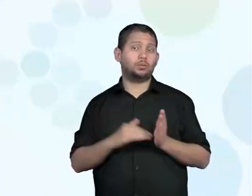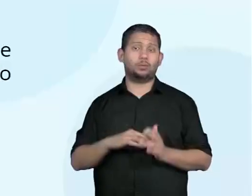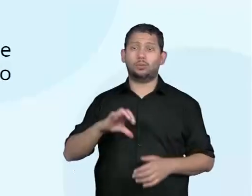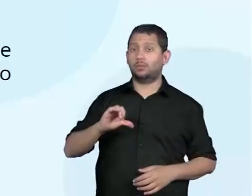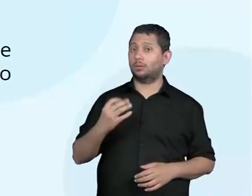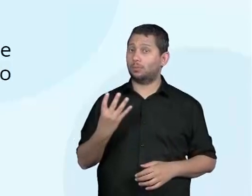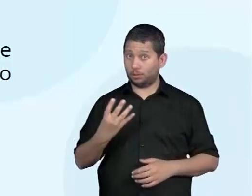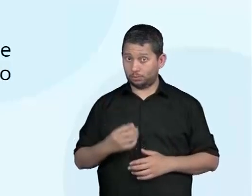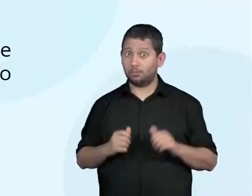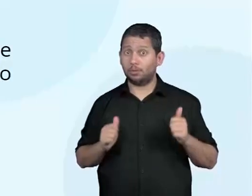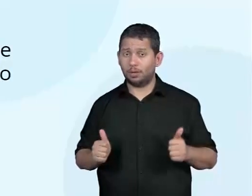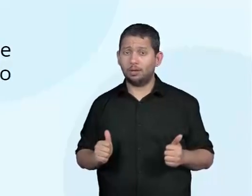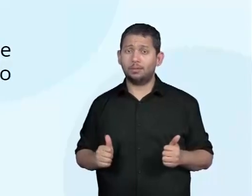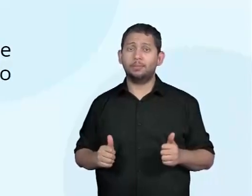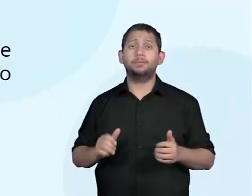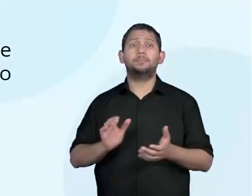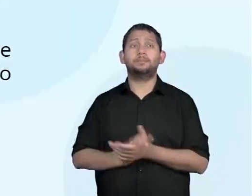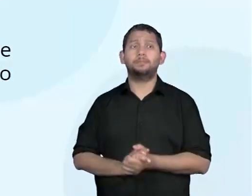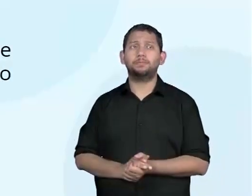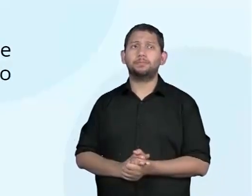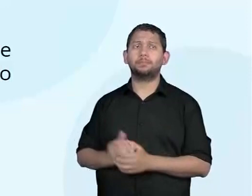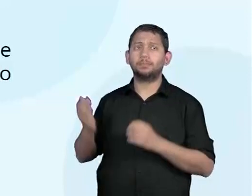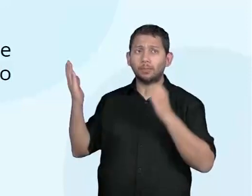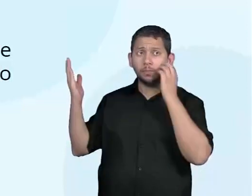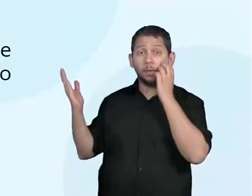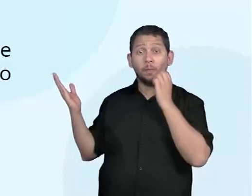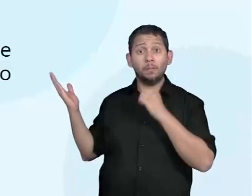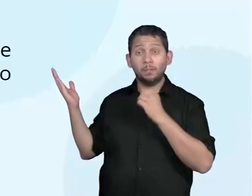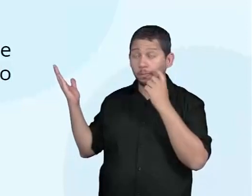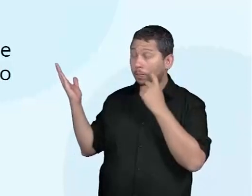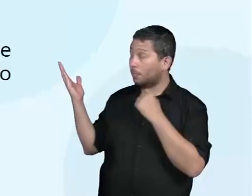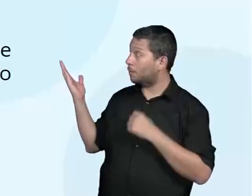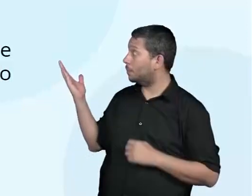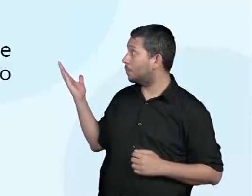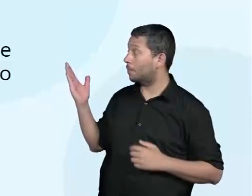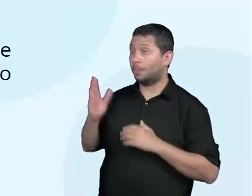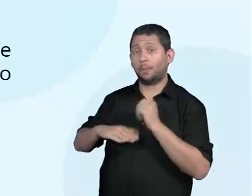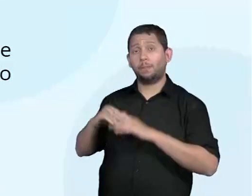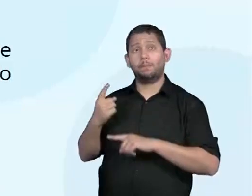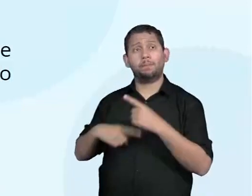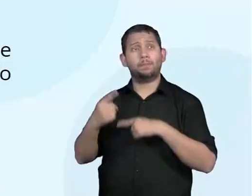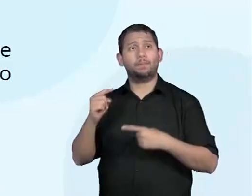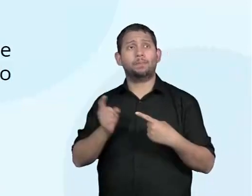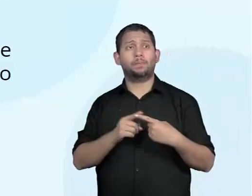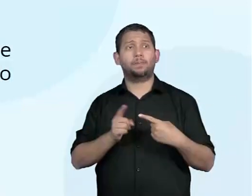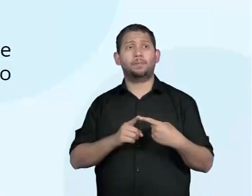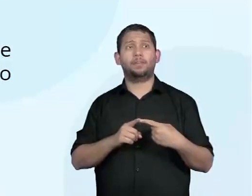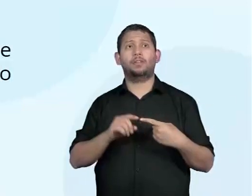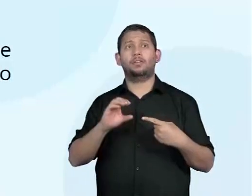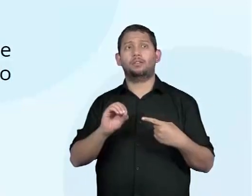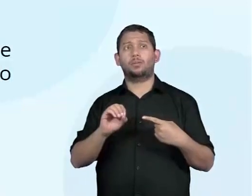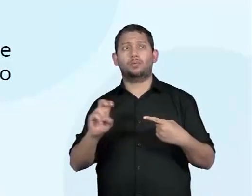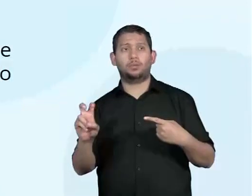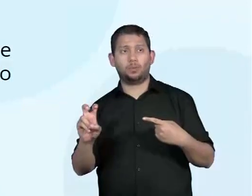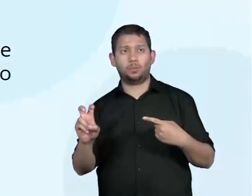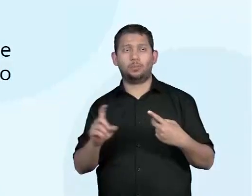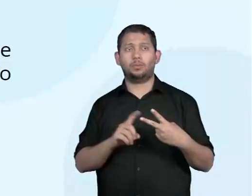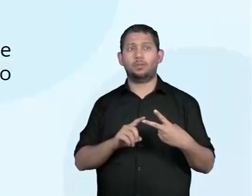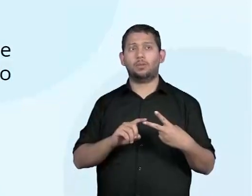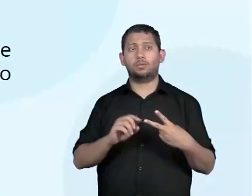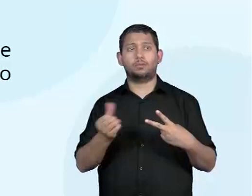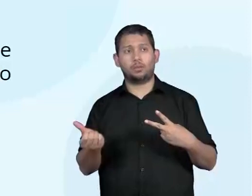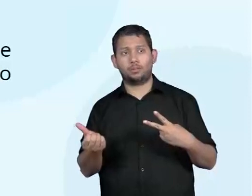4, hein, pessoal? Caros colegas professores, eu tenho aqui a EF05, HI05,